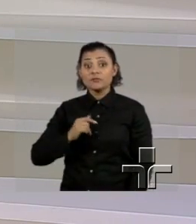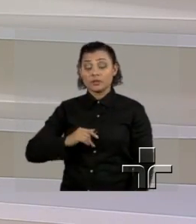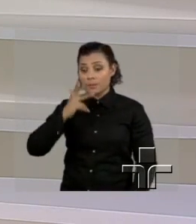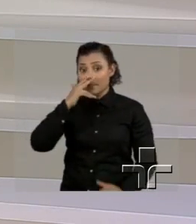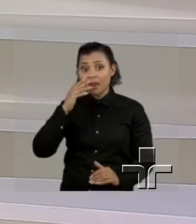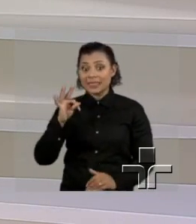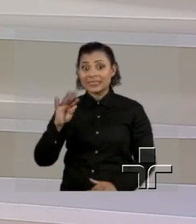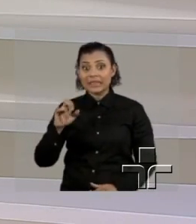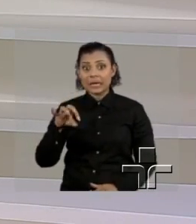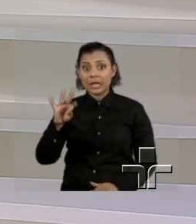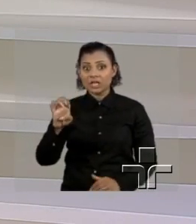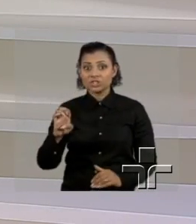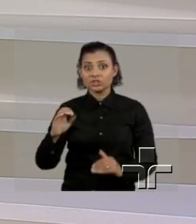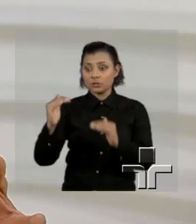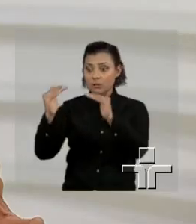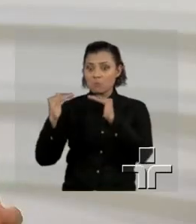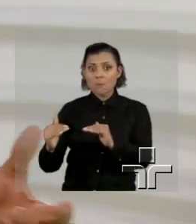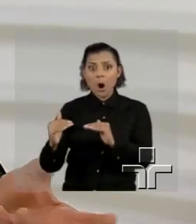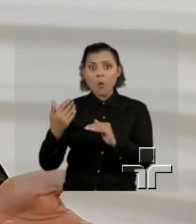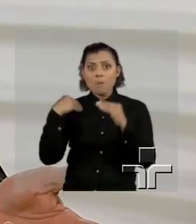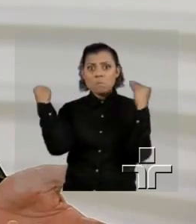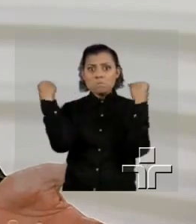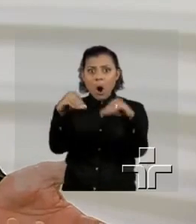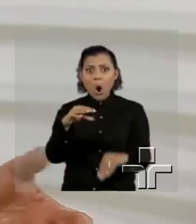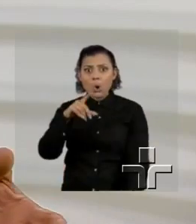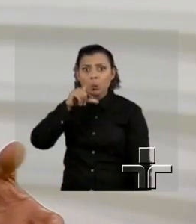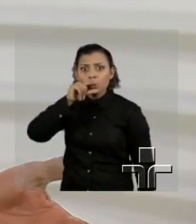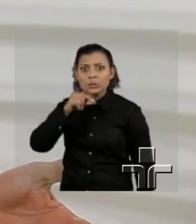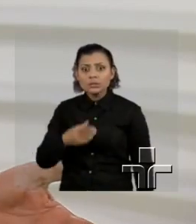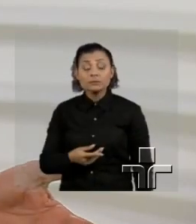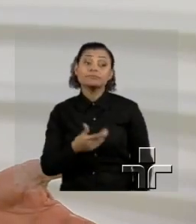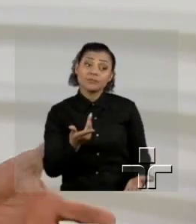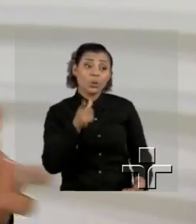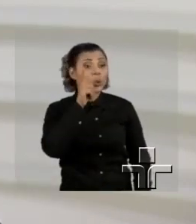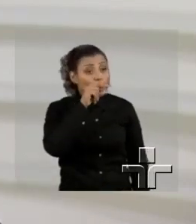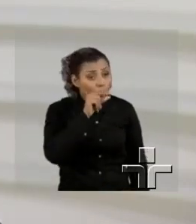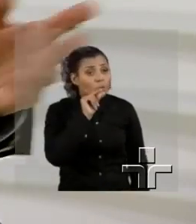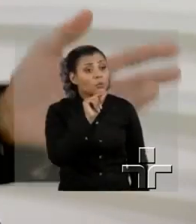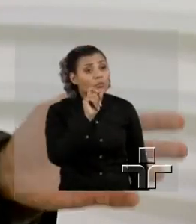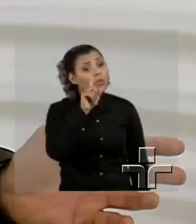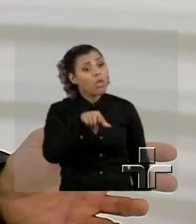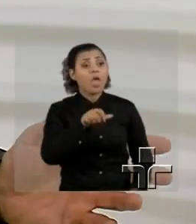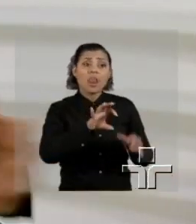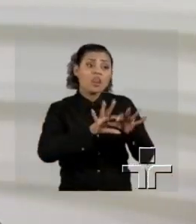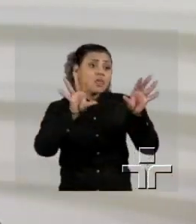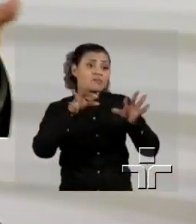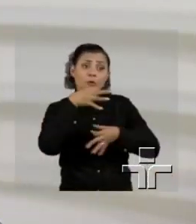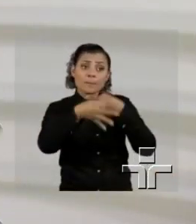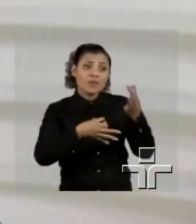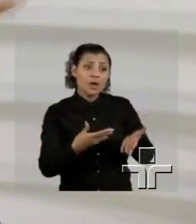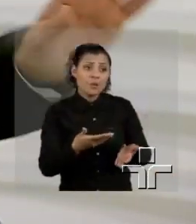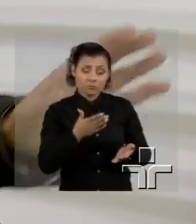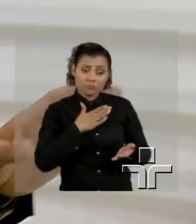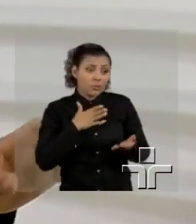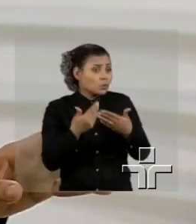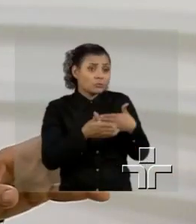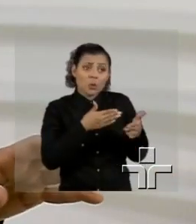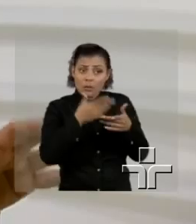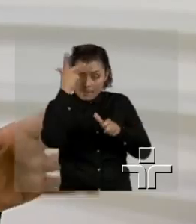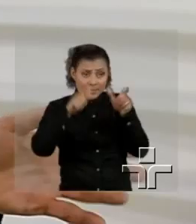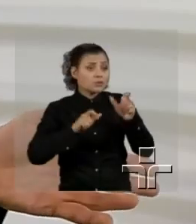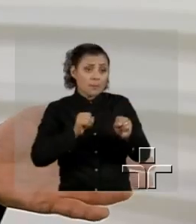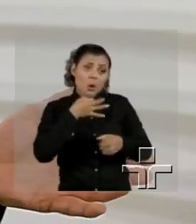Né? E cobrando o governo e o PSL por uma postura mais efetiva em relação ao caso Queiroz. O senhor não